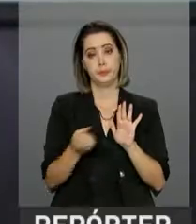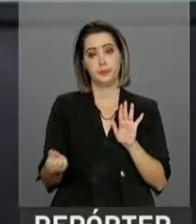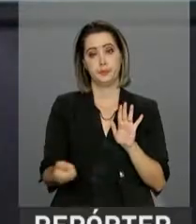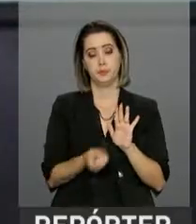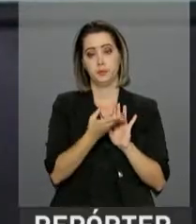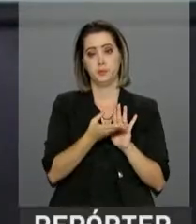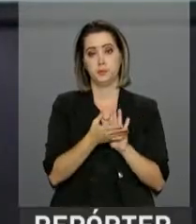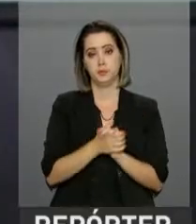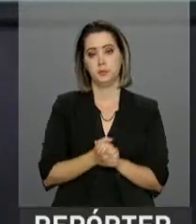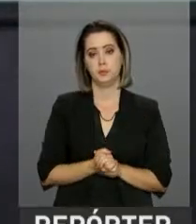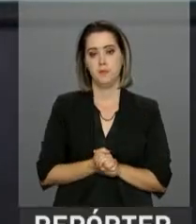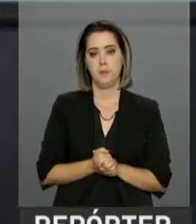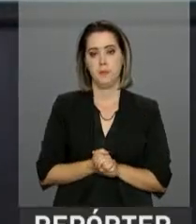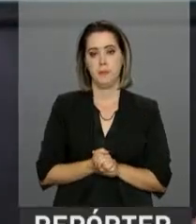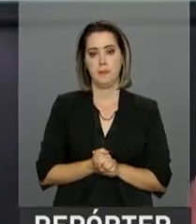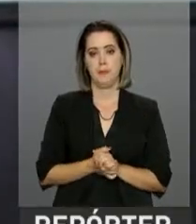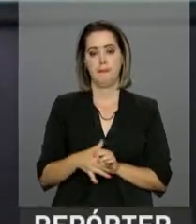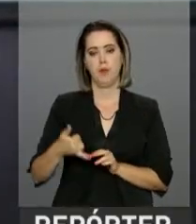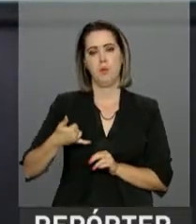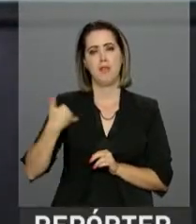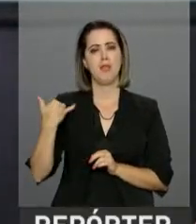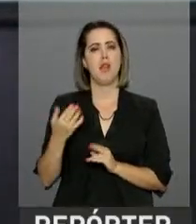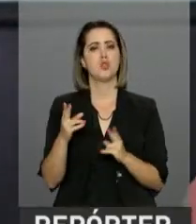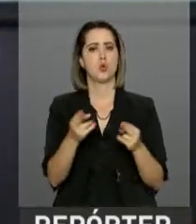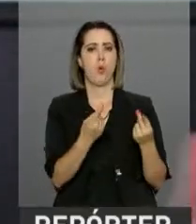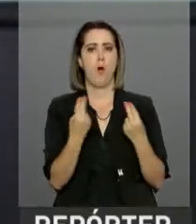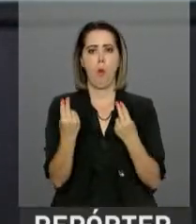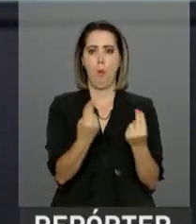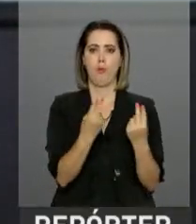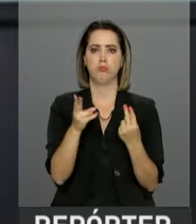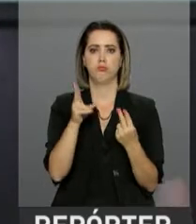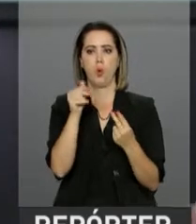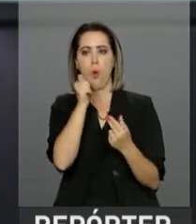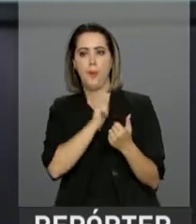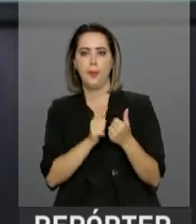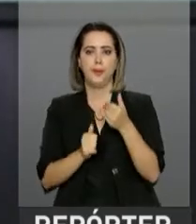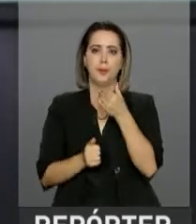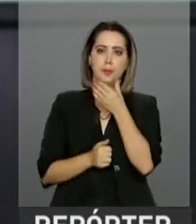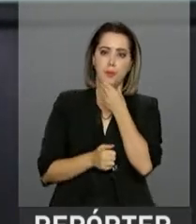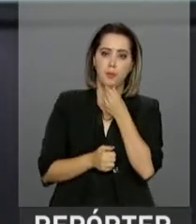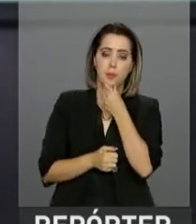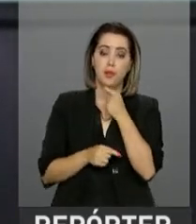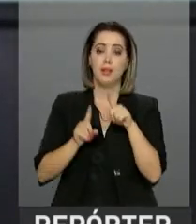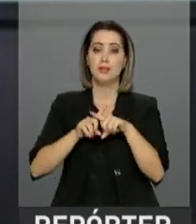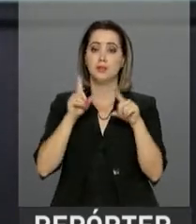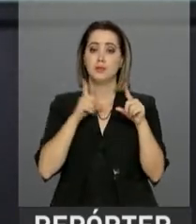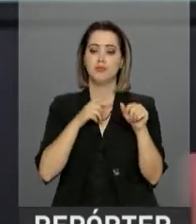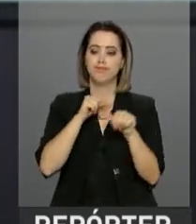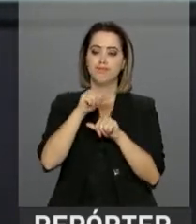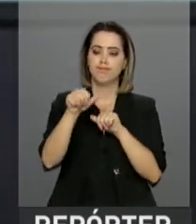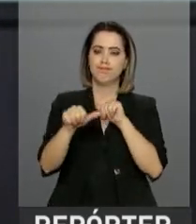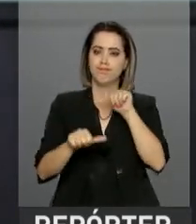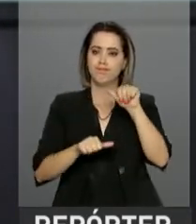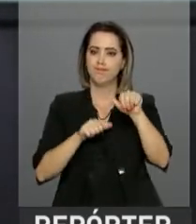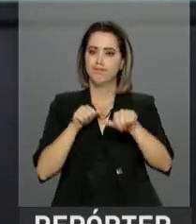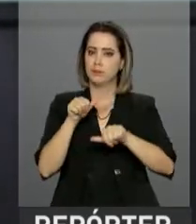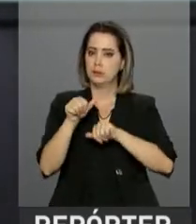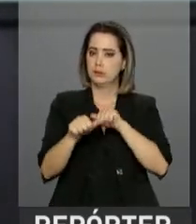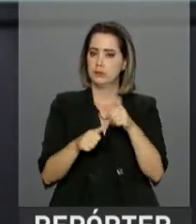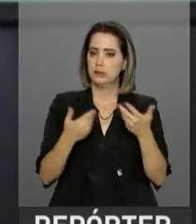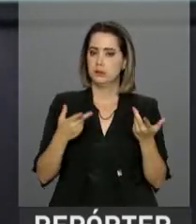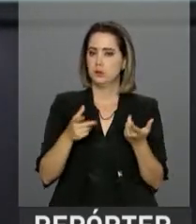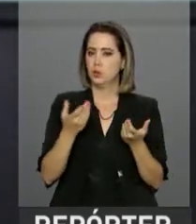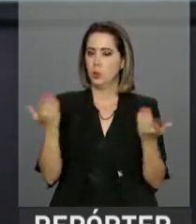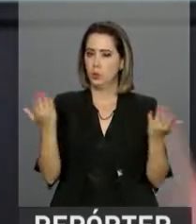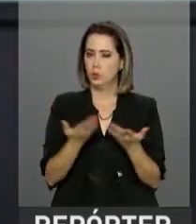reforma. Ter uma idade mínima igual, de 65 anos para todo mundo. Agora, existe um processo de transição no meio do caminho,